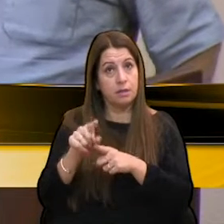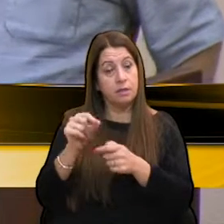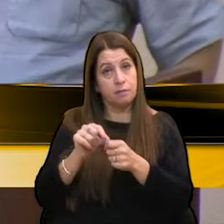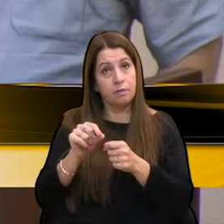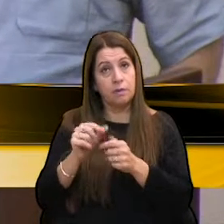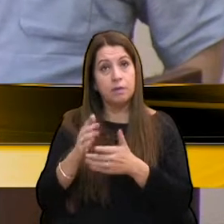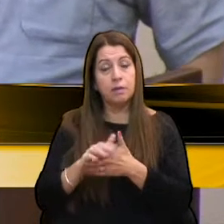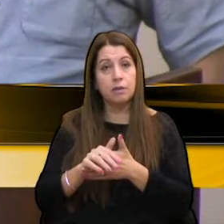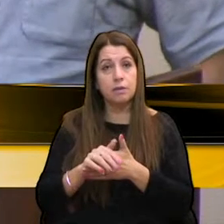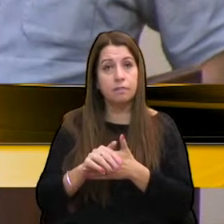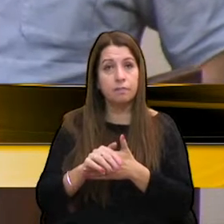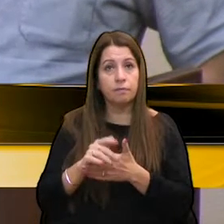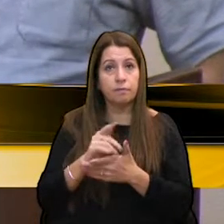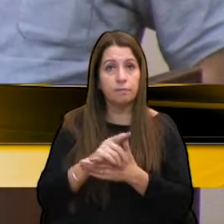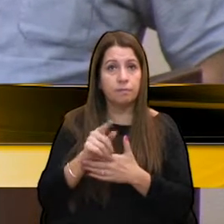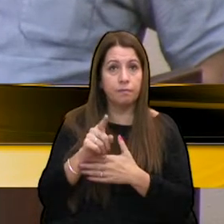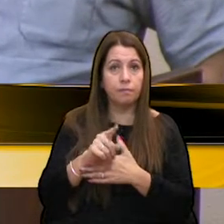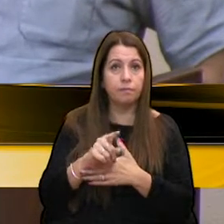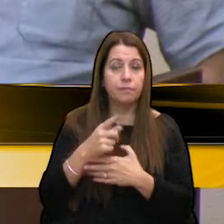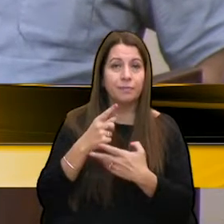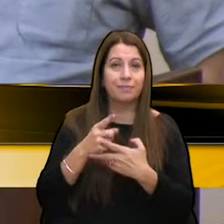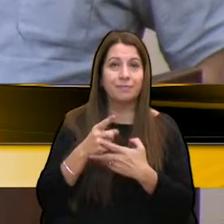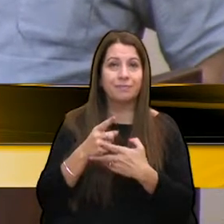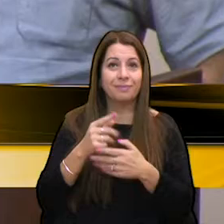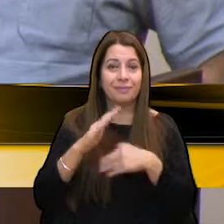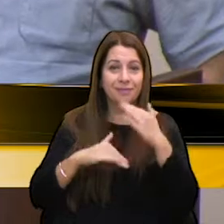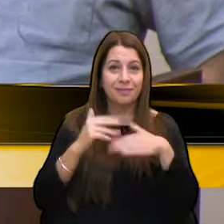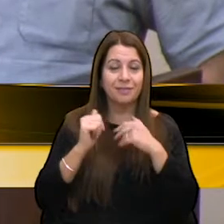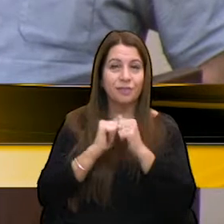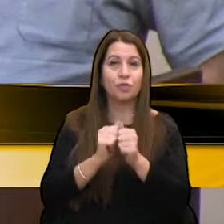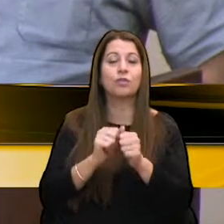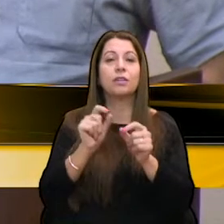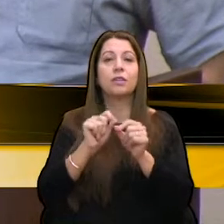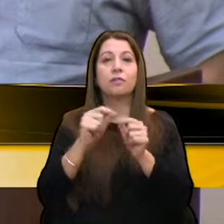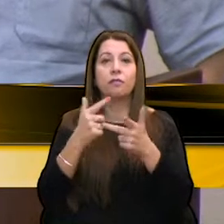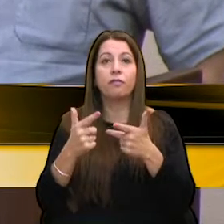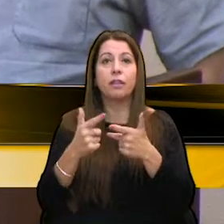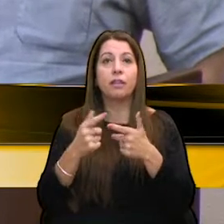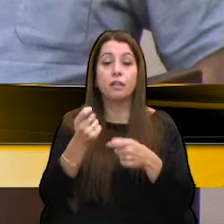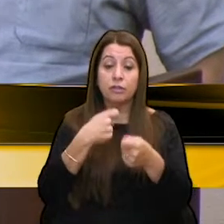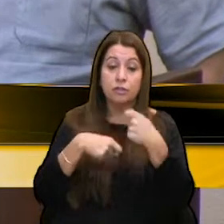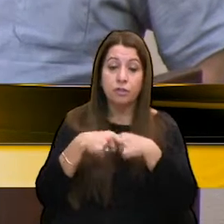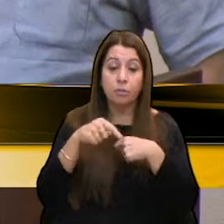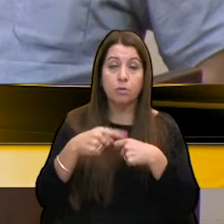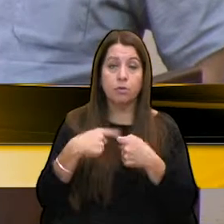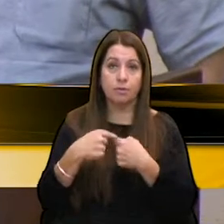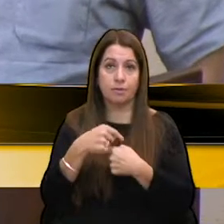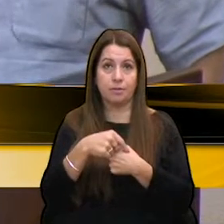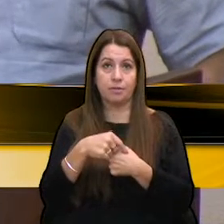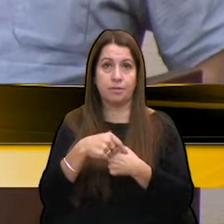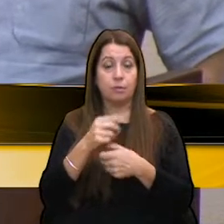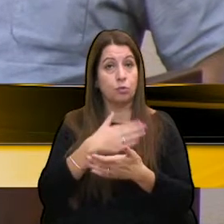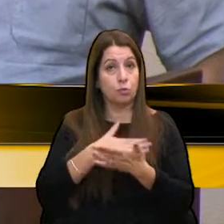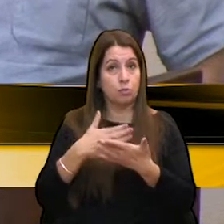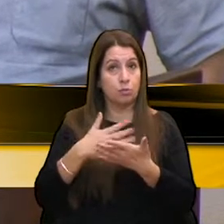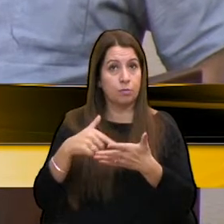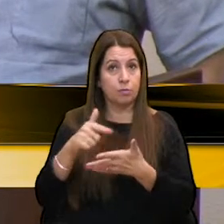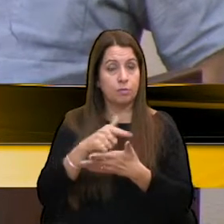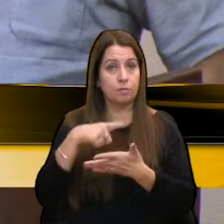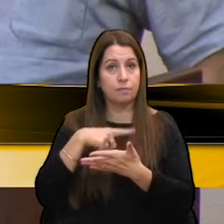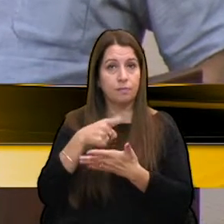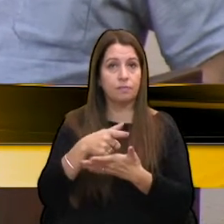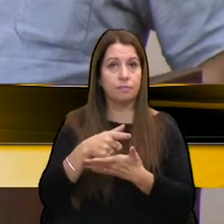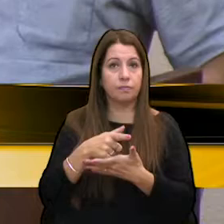uma feira construída, feita, gestada por esse município, que no começo, quando foi feita a